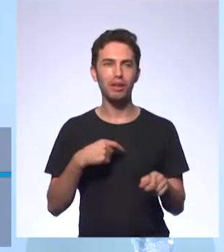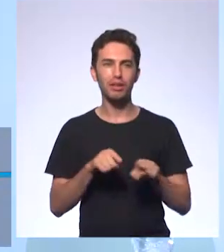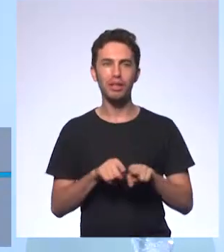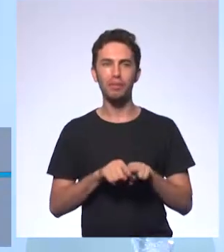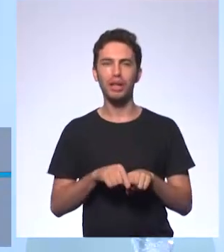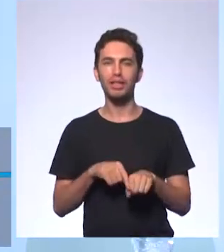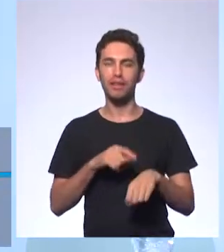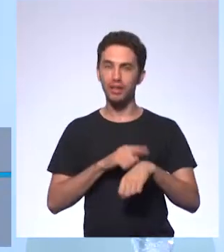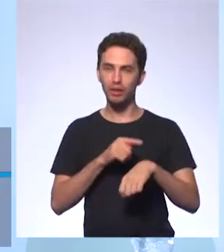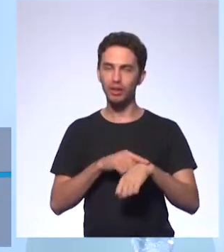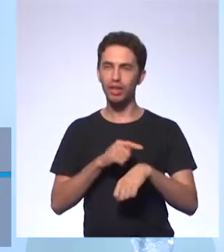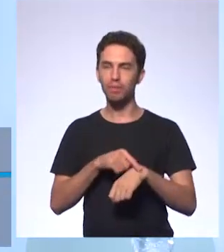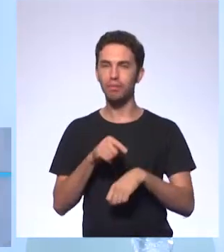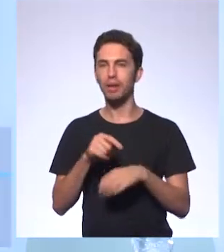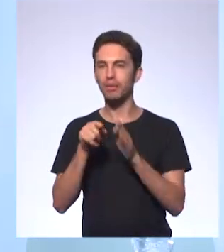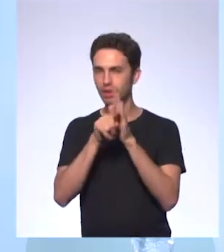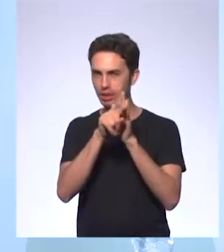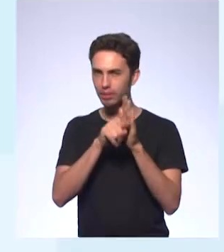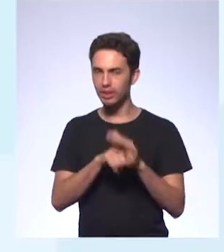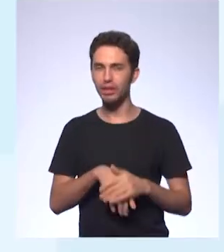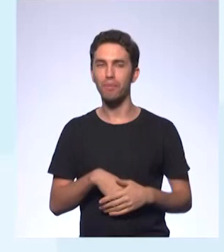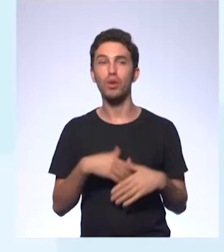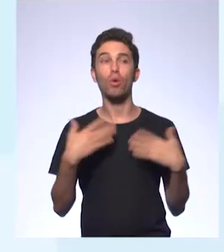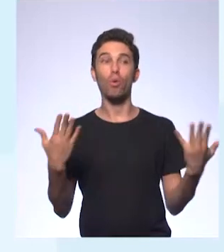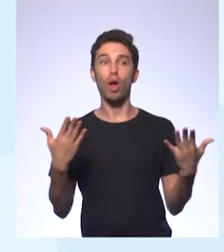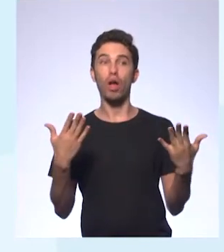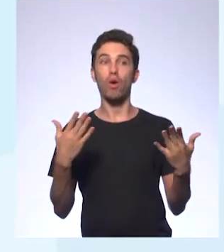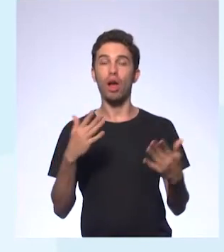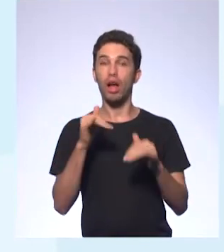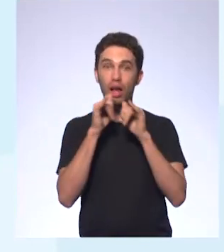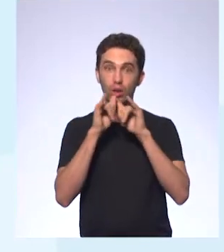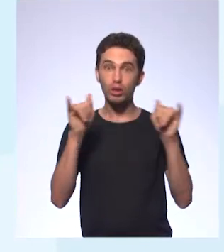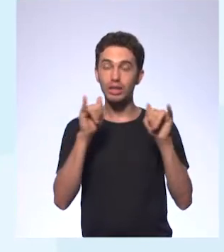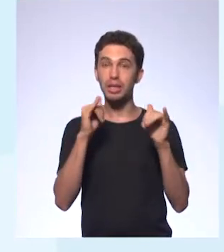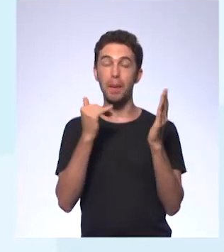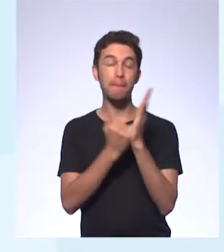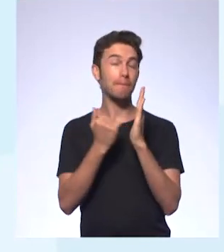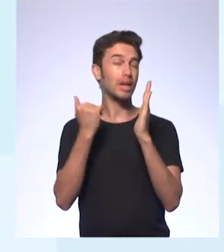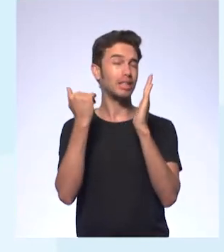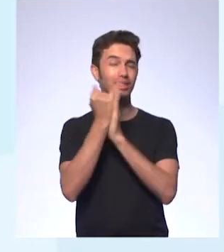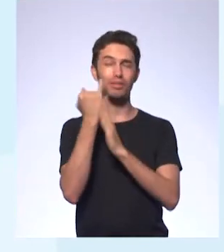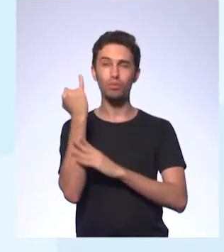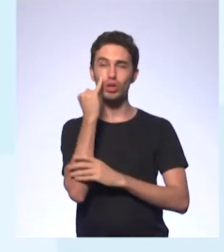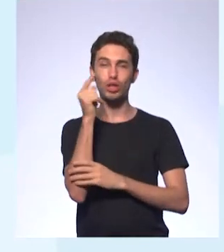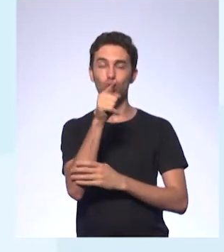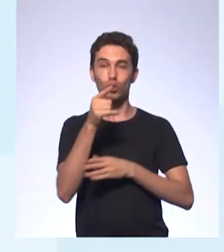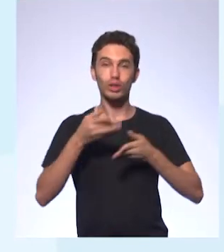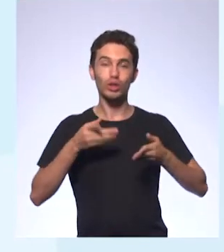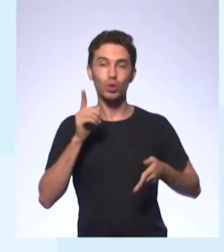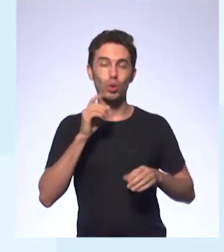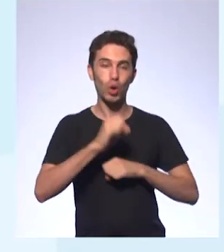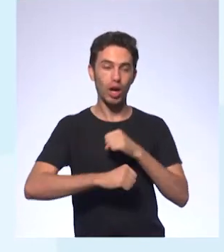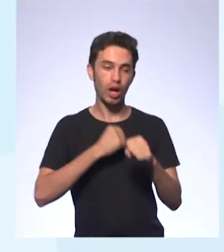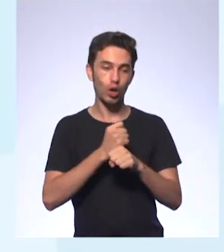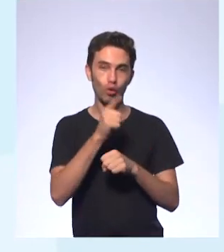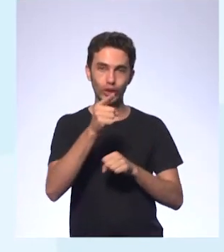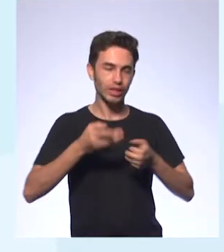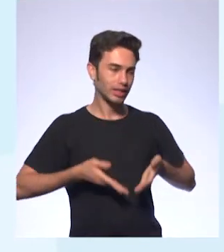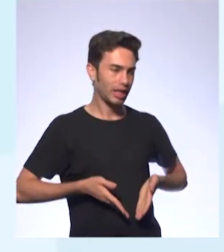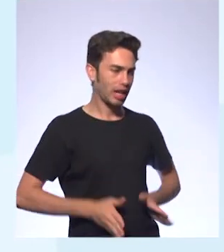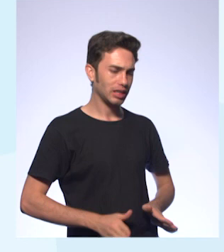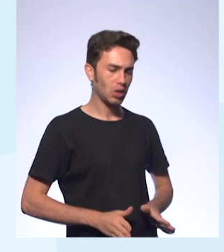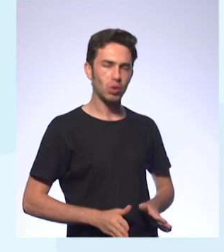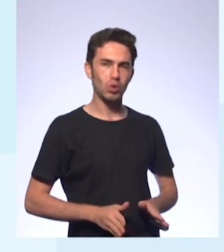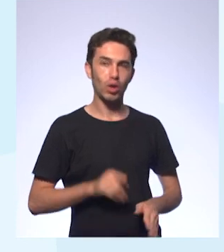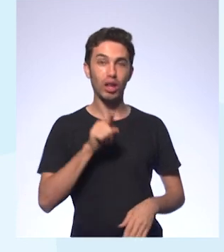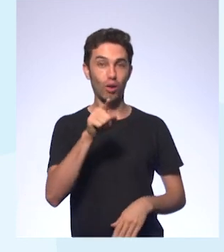vocês. Qual é a notícia mais importante do ano do seu nascimento? Para pensar. Qual